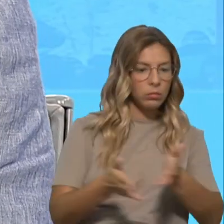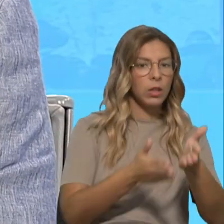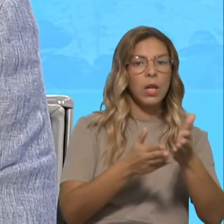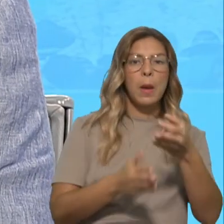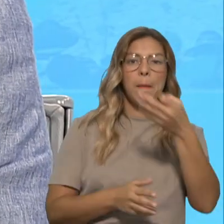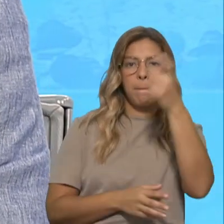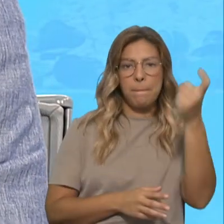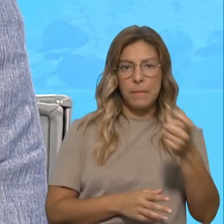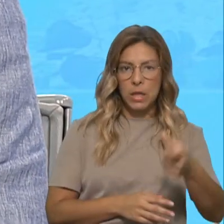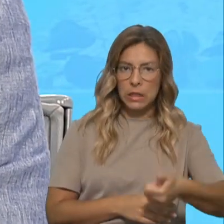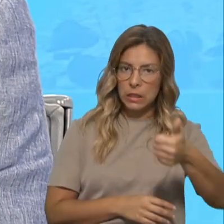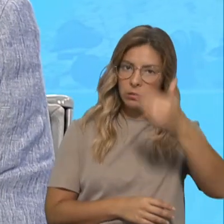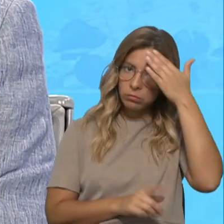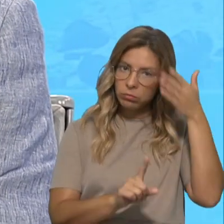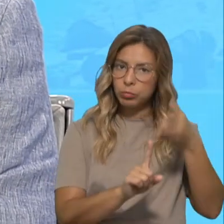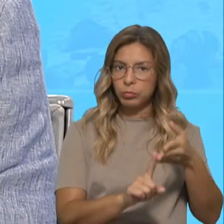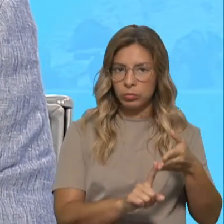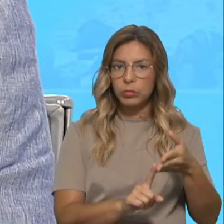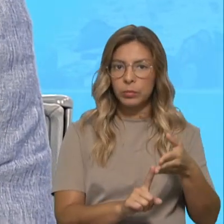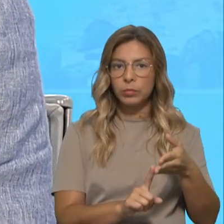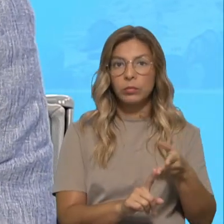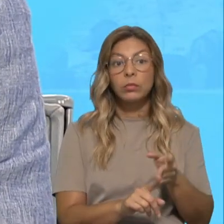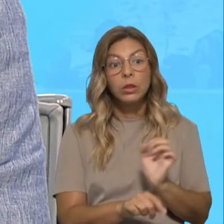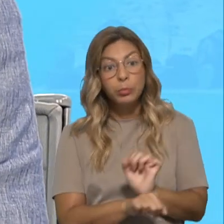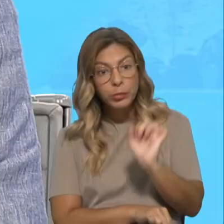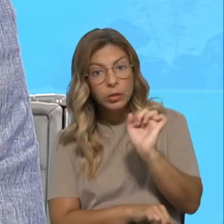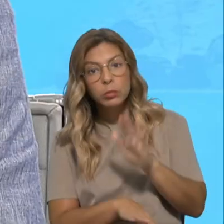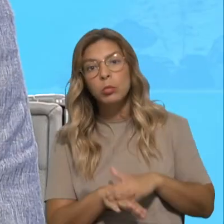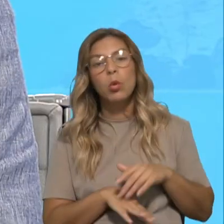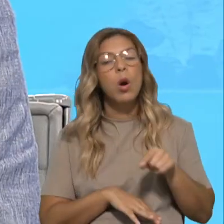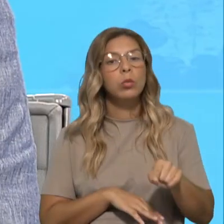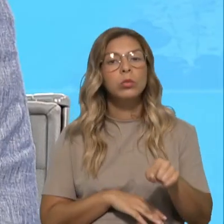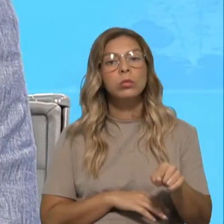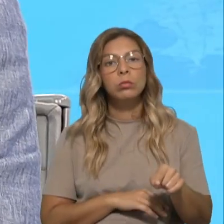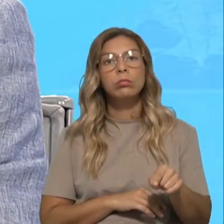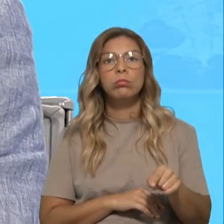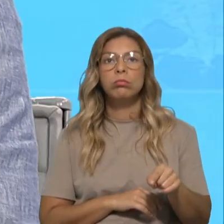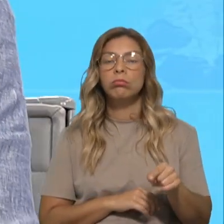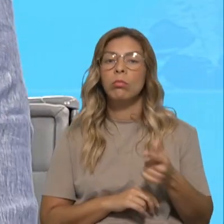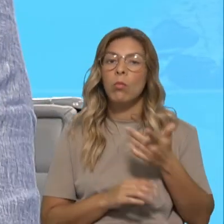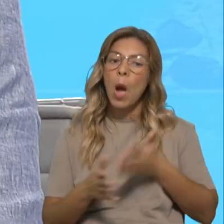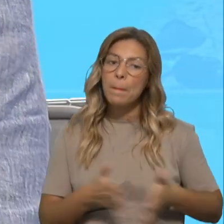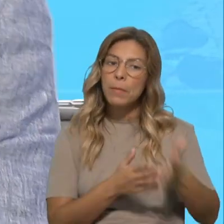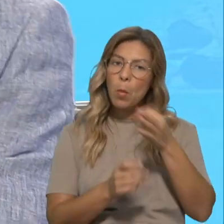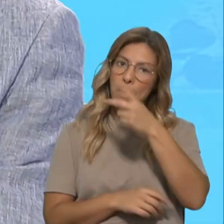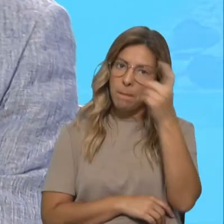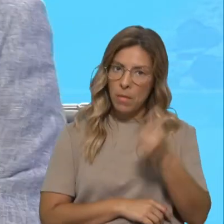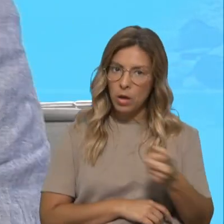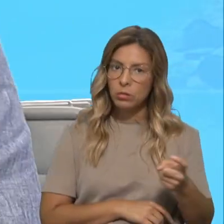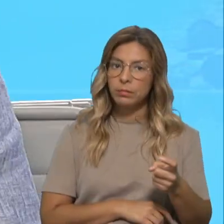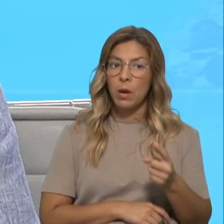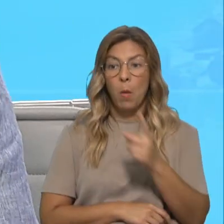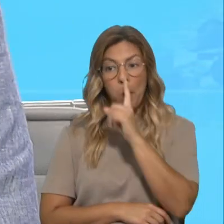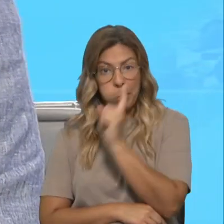A única justificação para travar uma guerra é porque ela seja um caminho para a paz. Senão ela é injusta, não